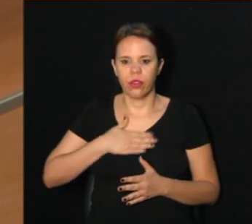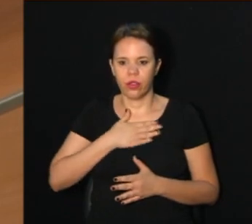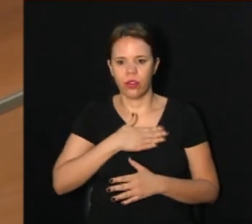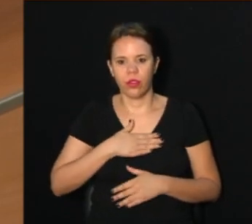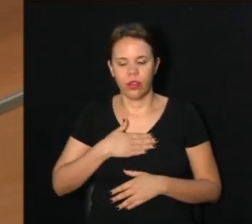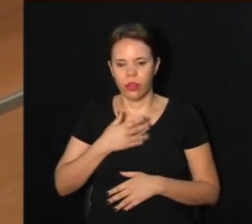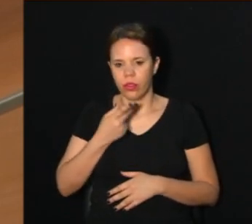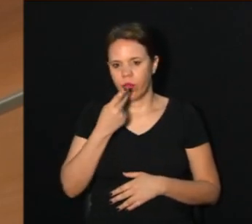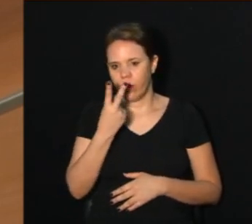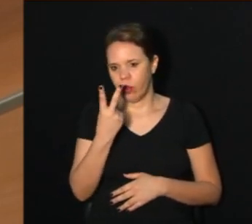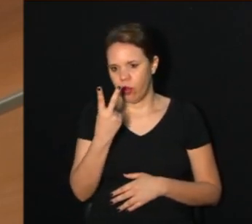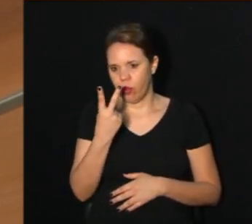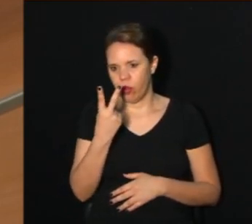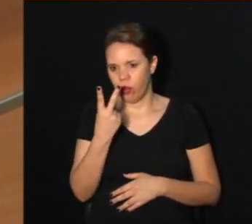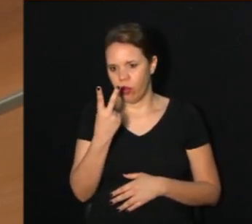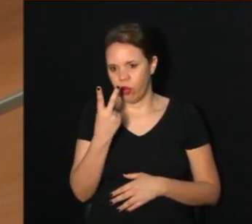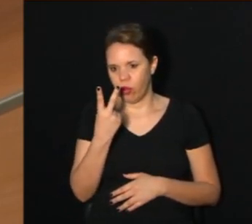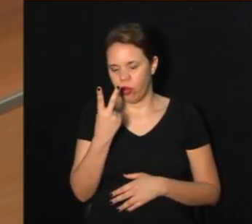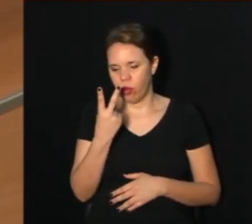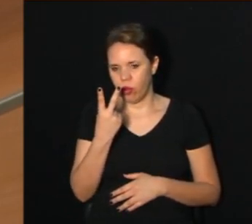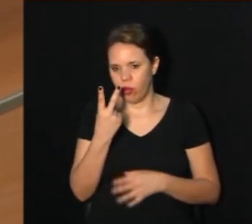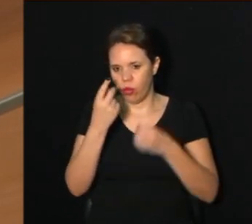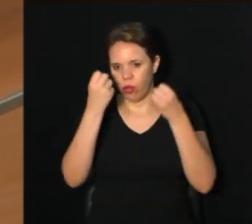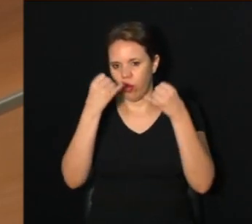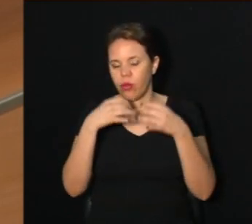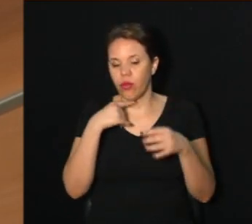fazer dois questionamentos só.